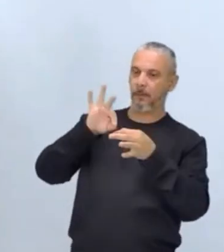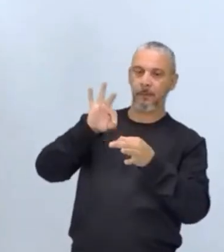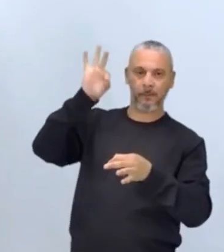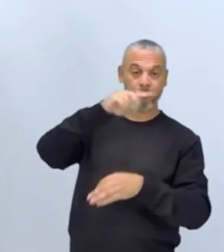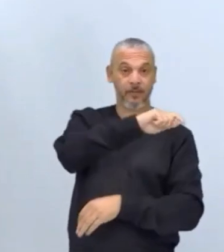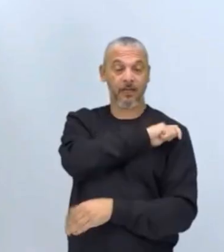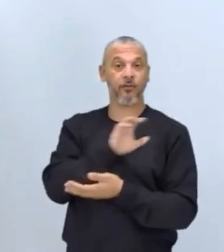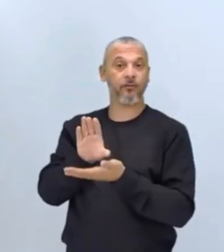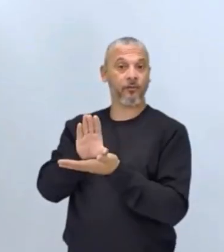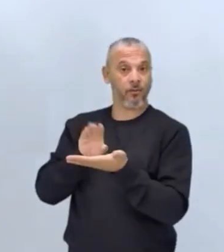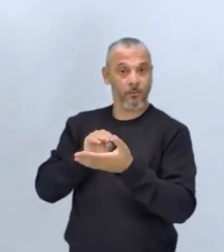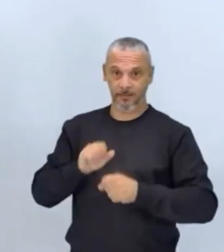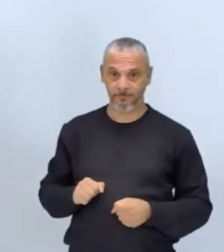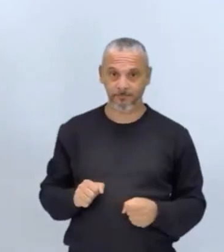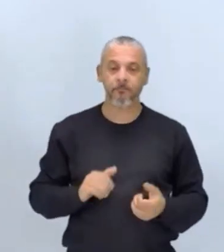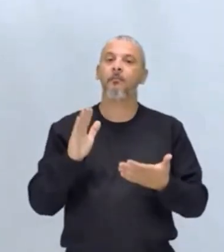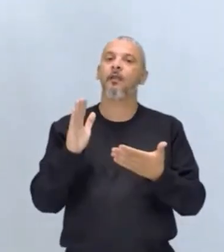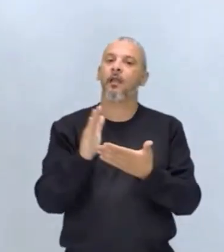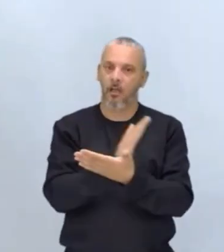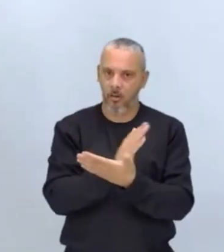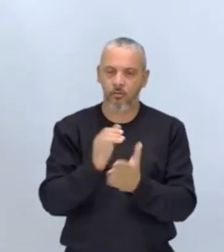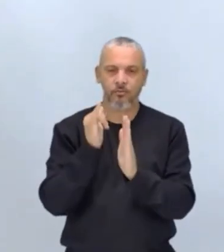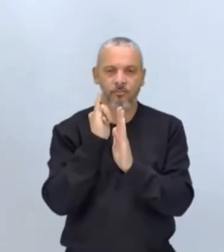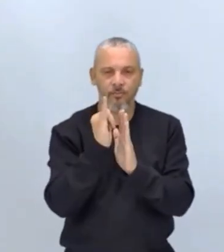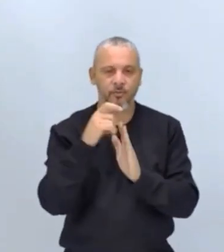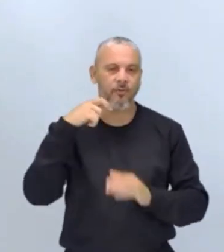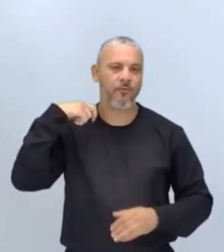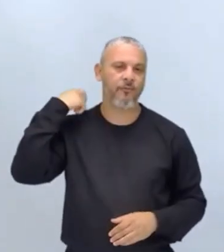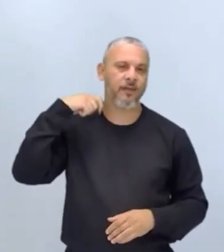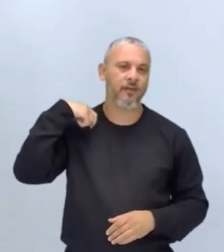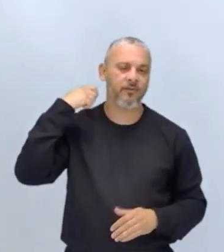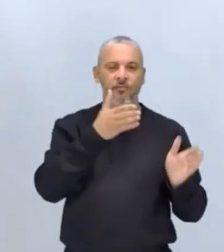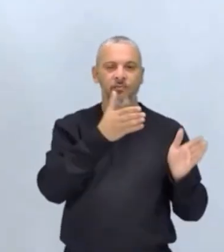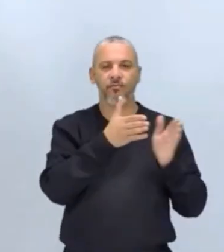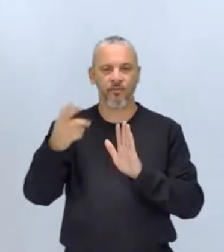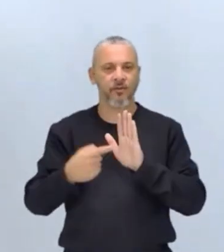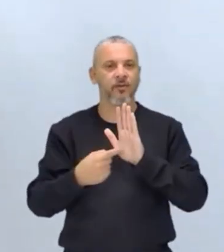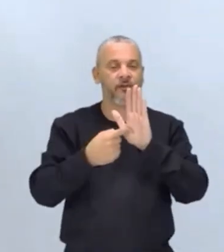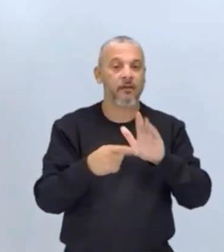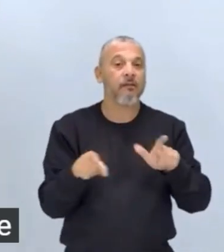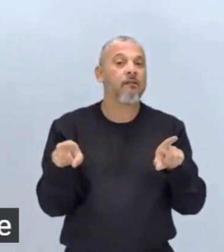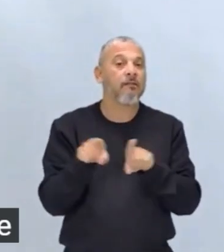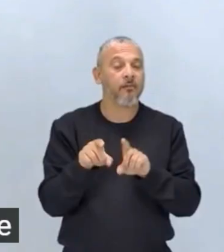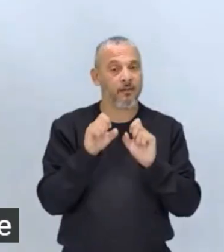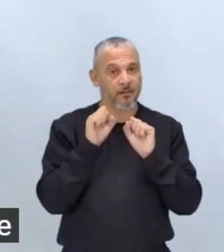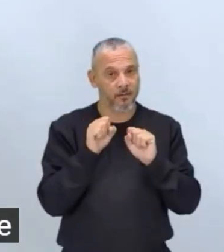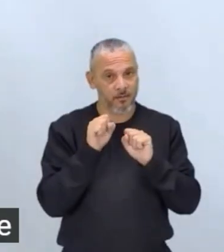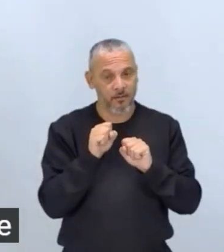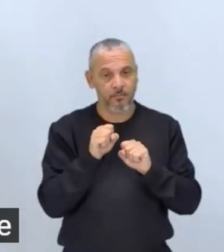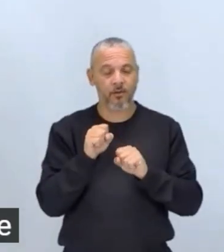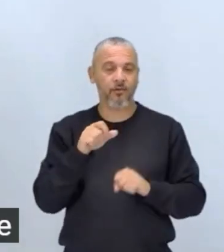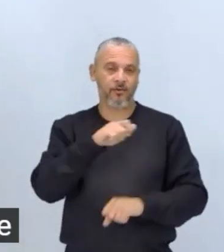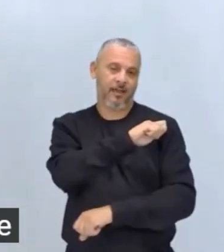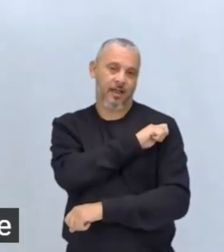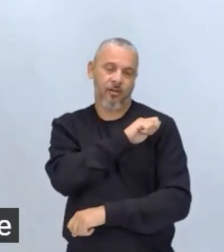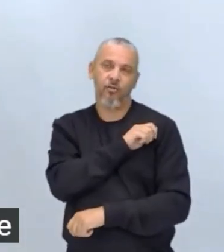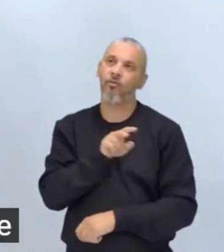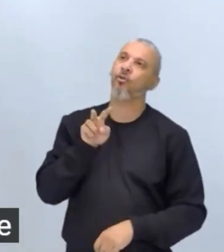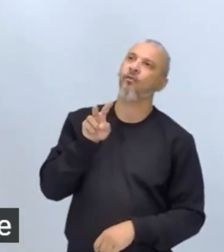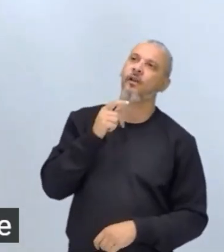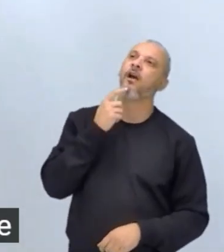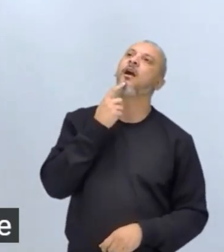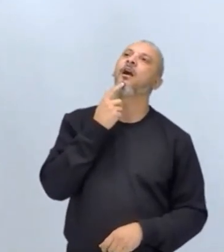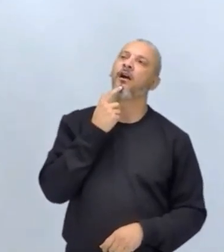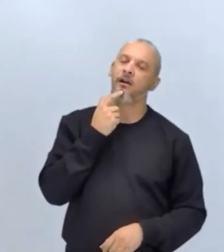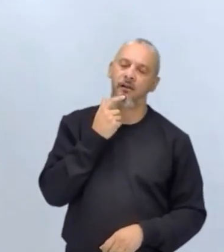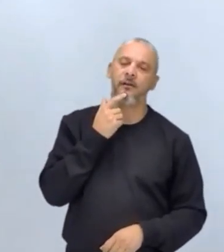façam. Tem alguns pontos que são dados no tutorial que você pode ver posteriormente, e aí aí, esses pontos eles podem ser trazidos para os alunos